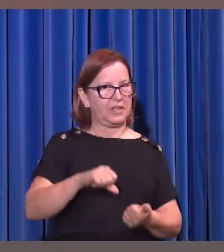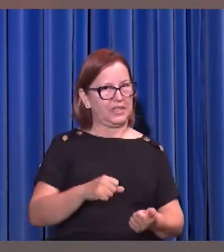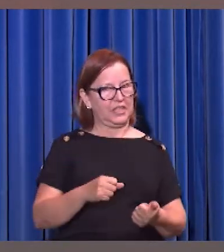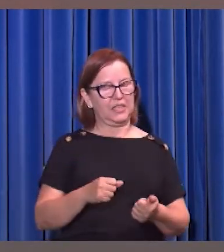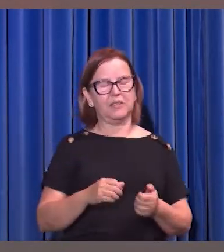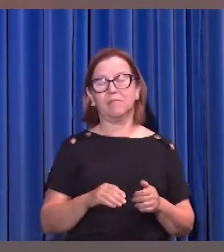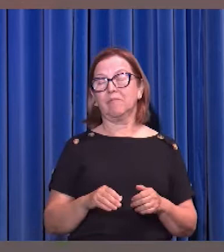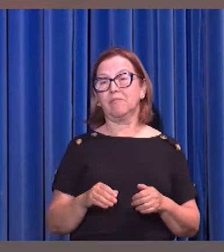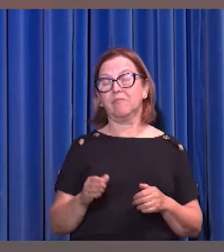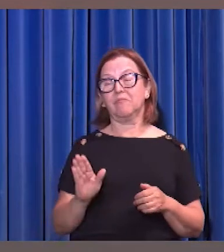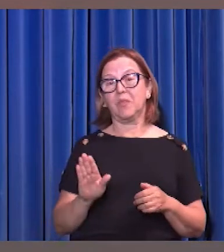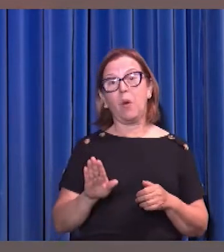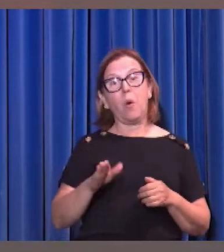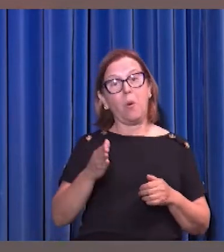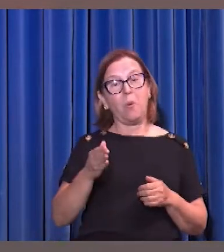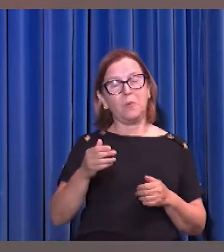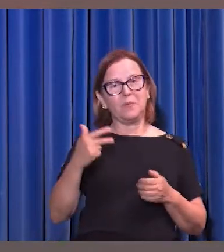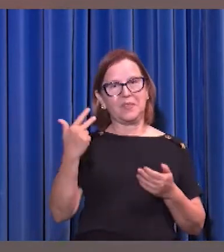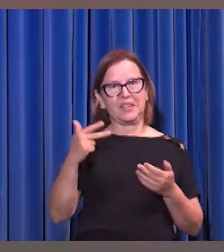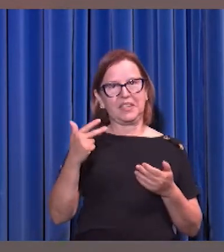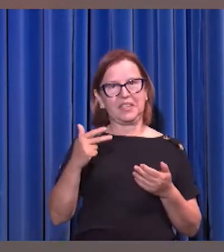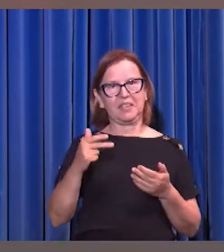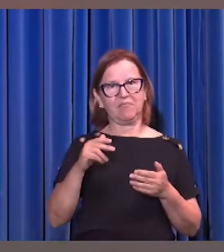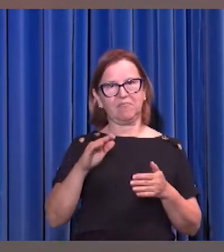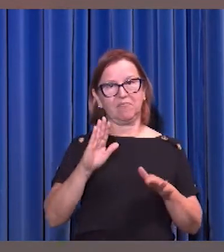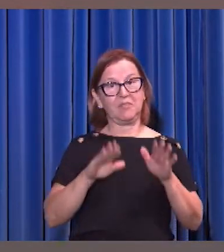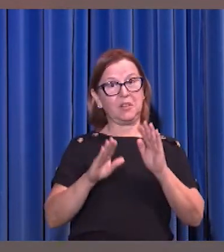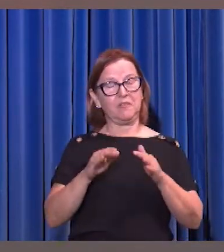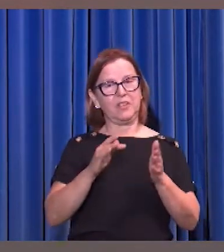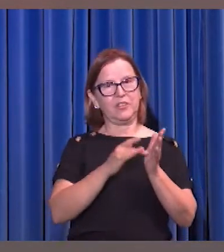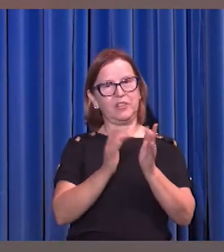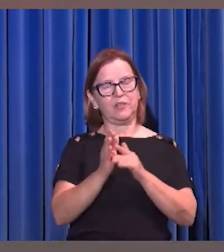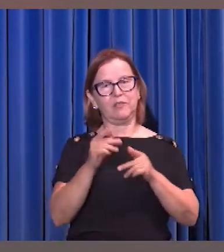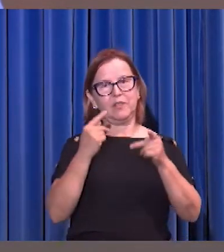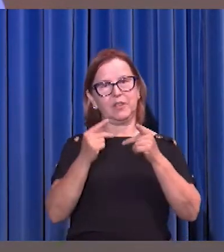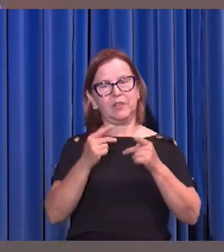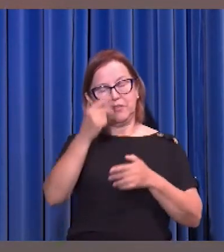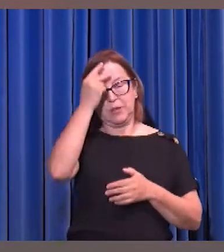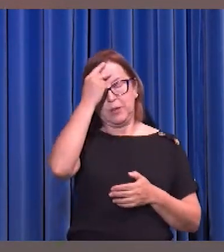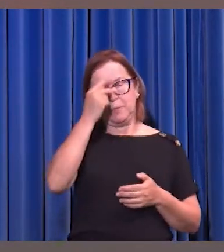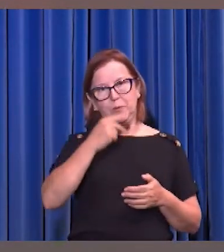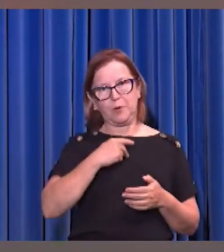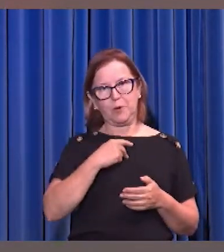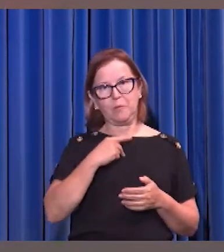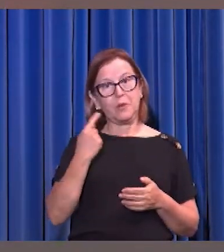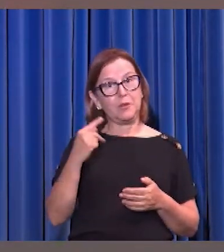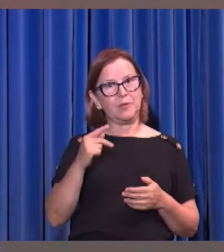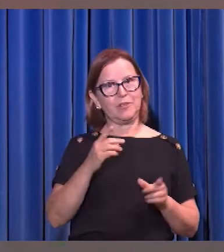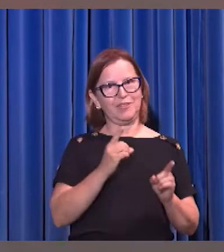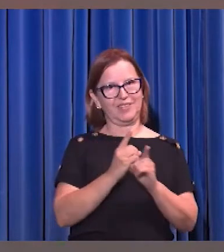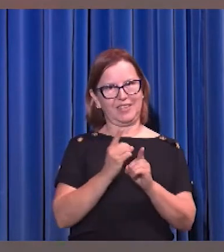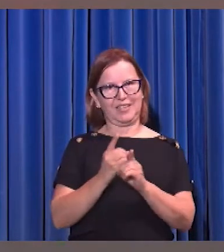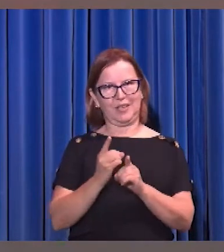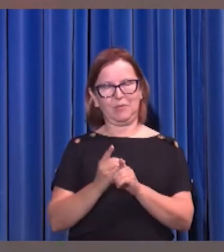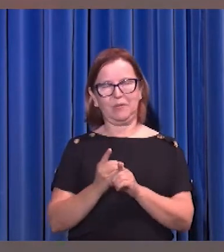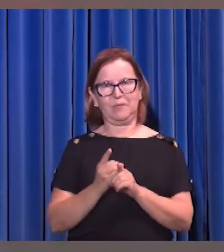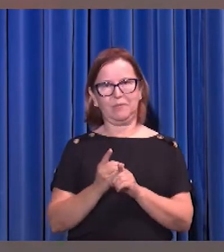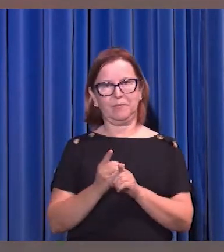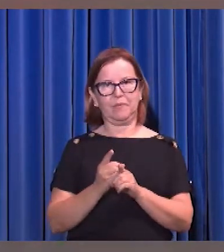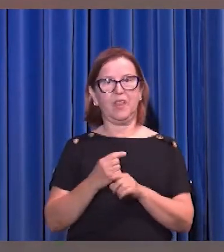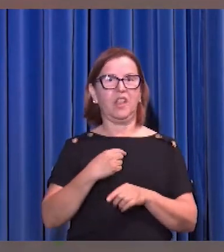terceira, de que talvez Jesus estivesse falando dele mesmo e dos seus discípulos. E